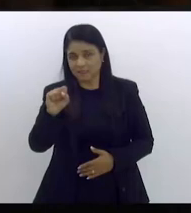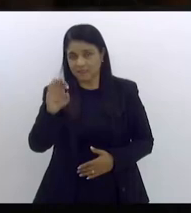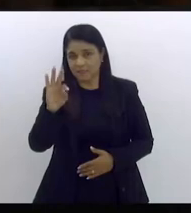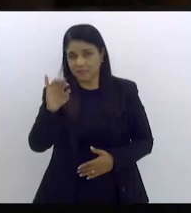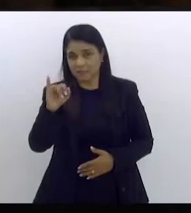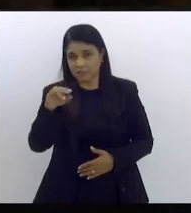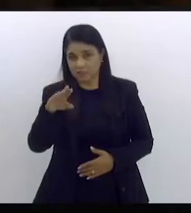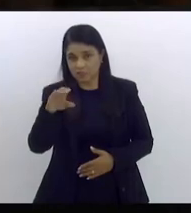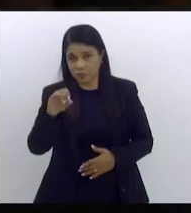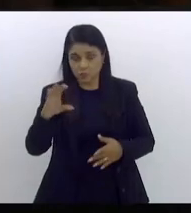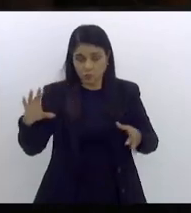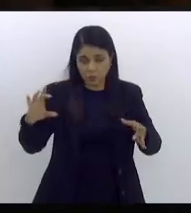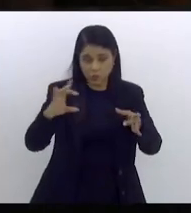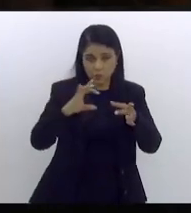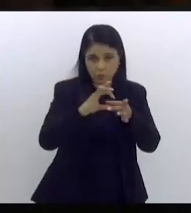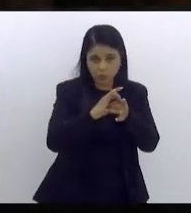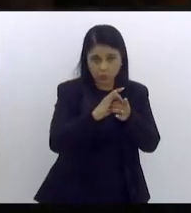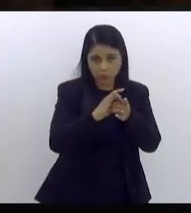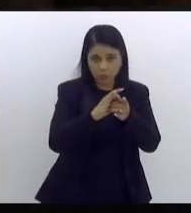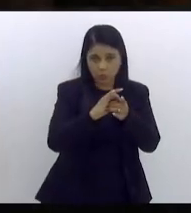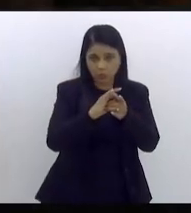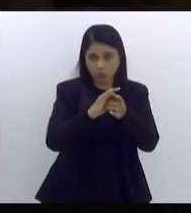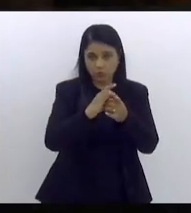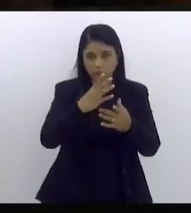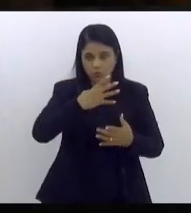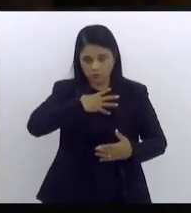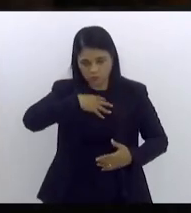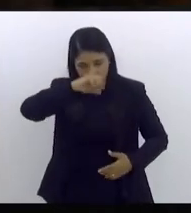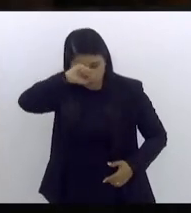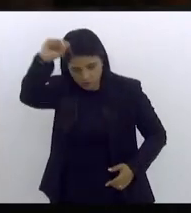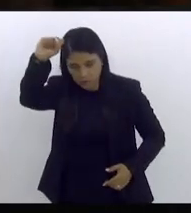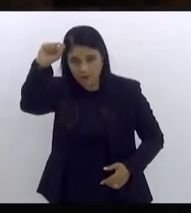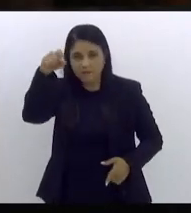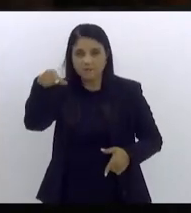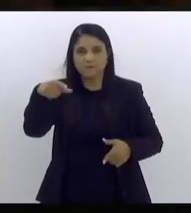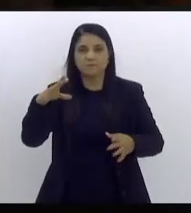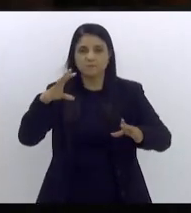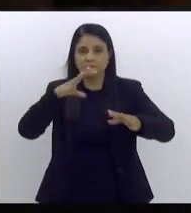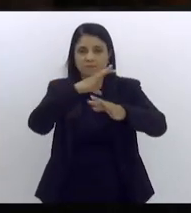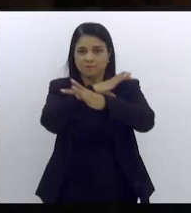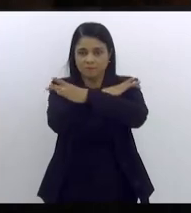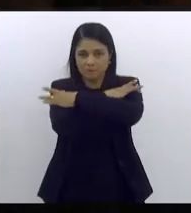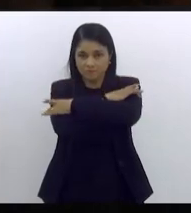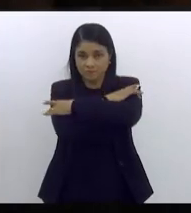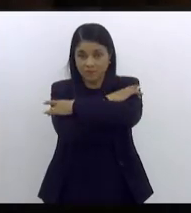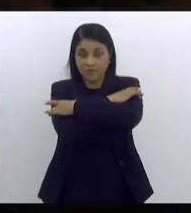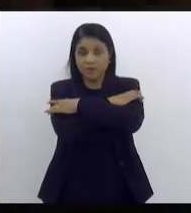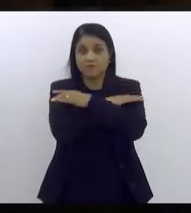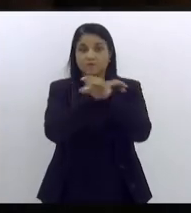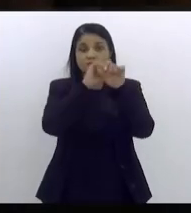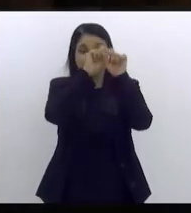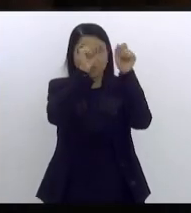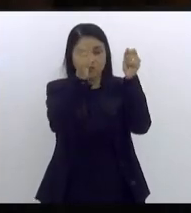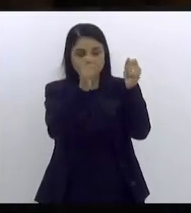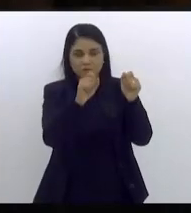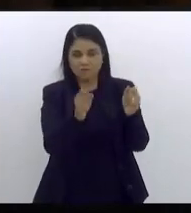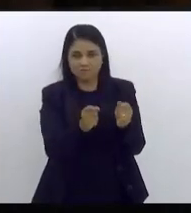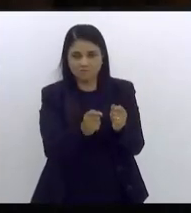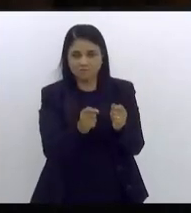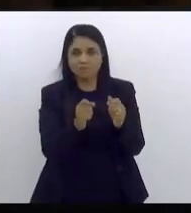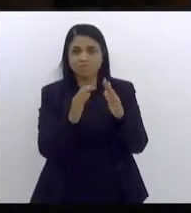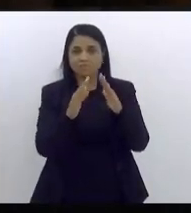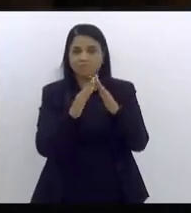candomblé com os santos da Igreja Católica. Então, como antes aqui foi